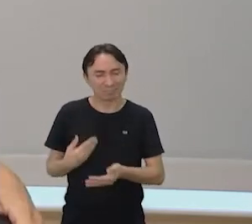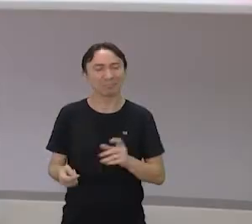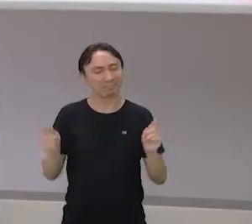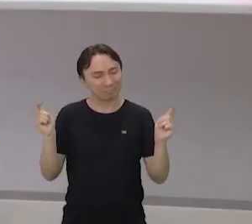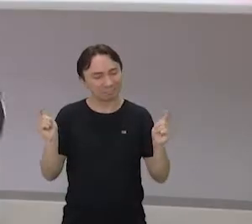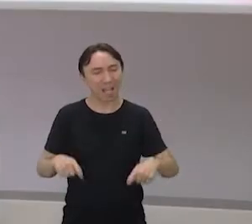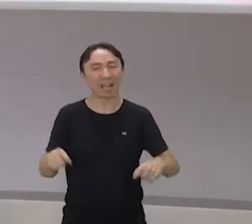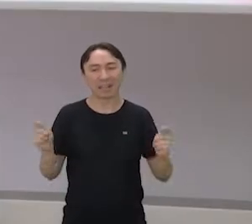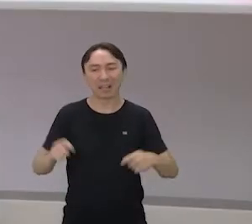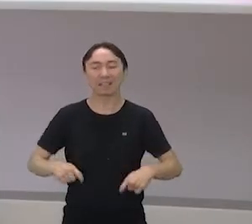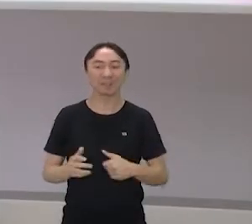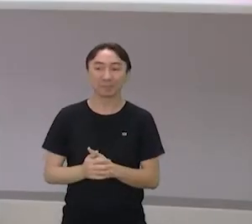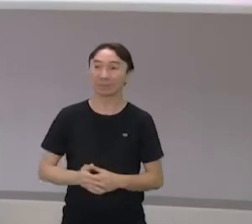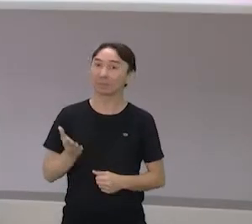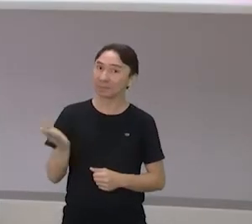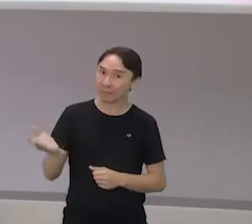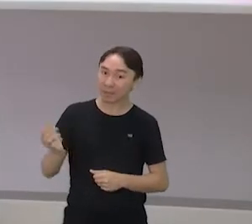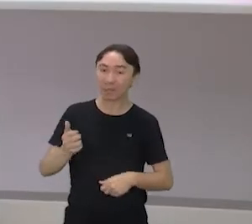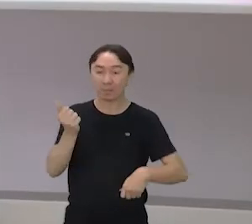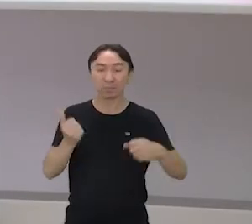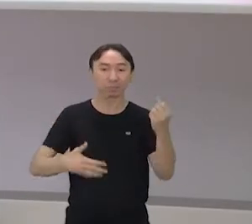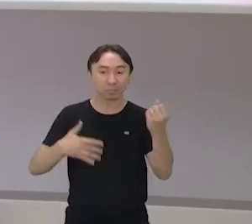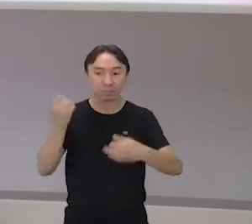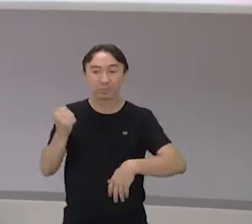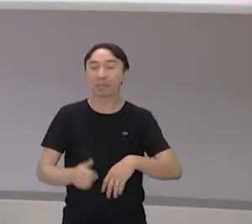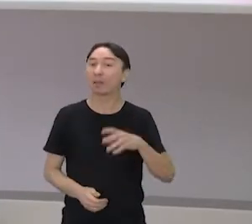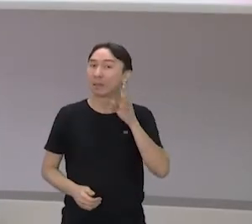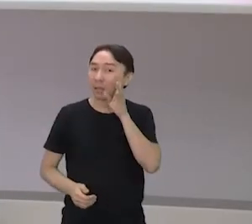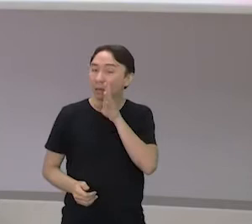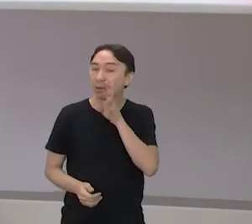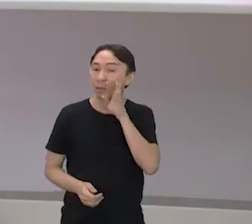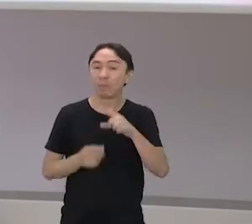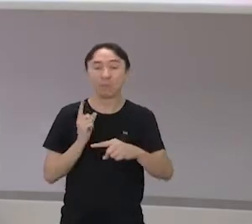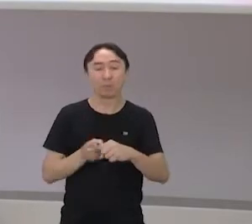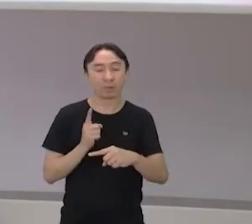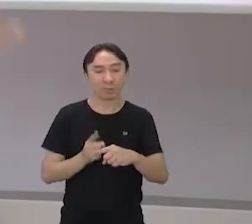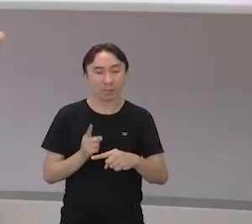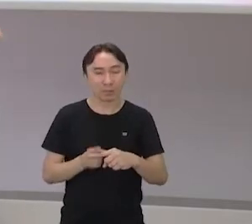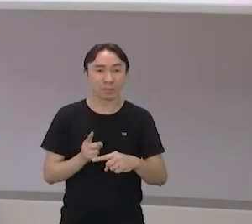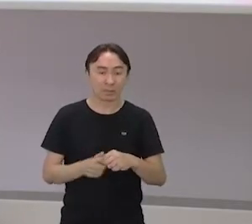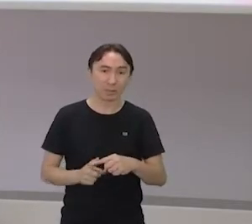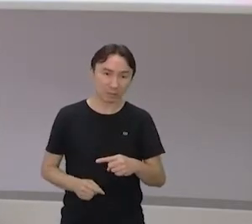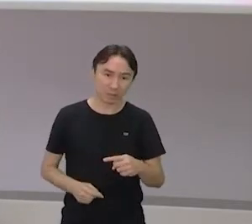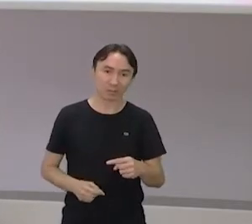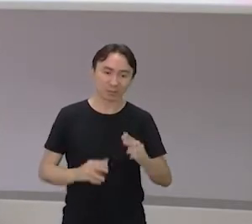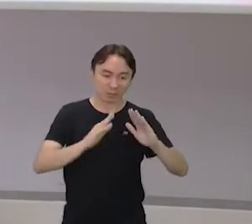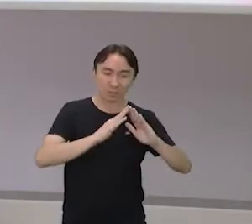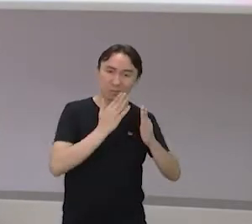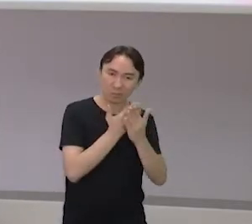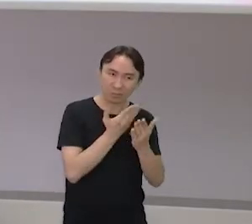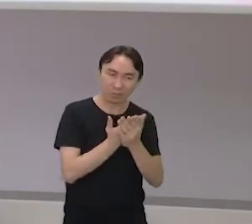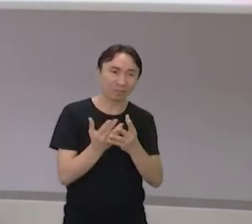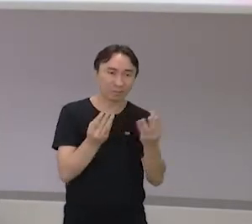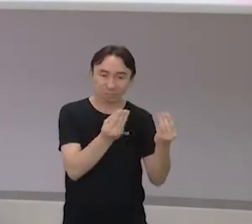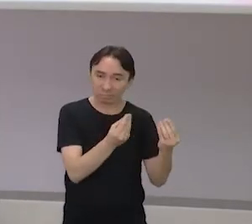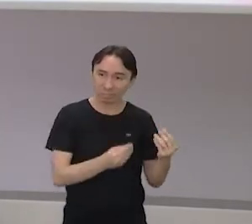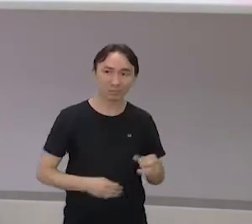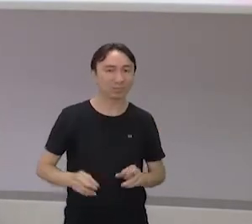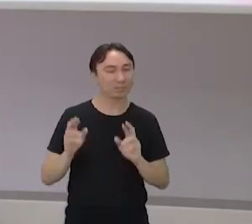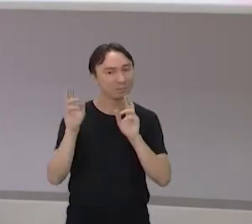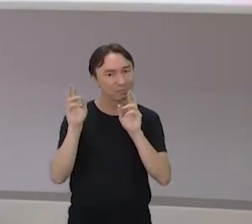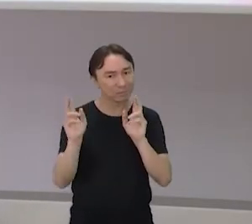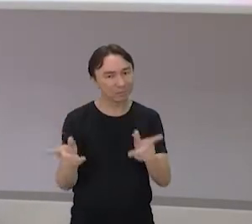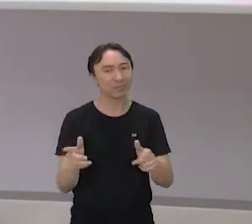assim, interessante isso que você falou, porque muitas escolas têm uma realidade muito diferente do que essa que você apresentou, em de